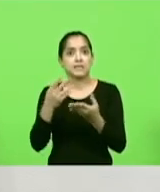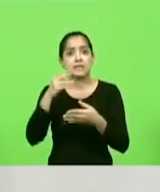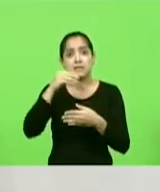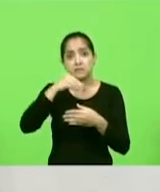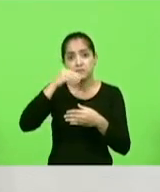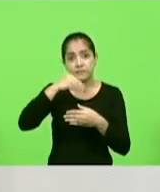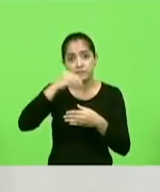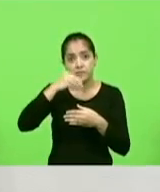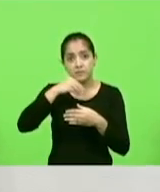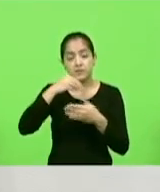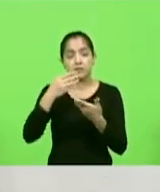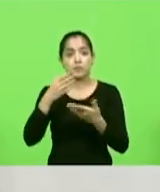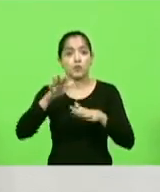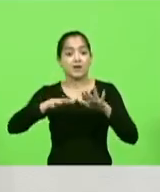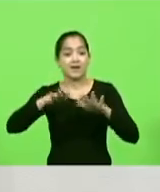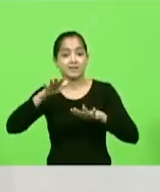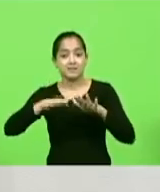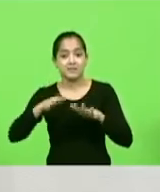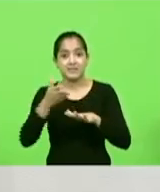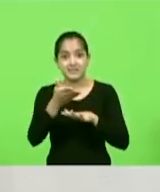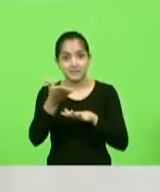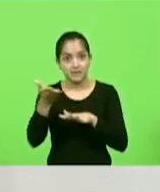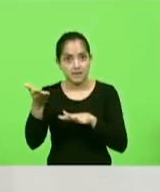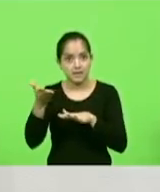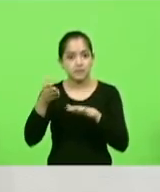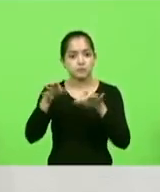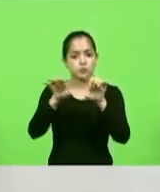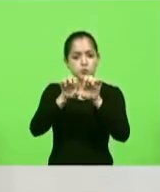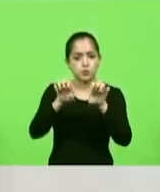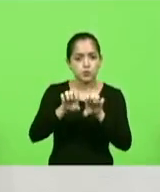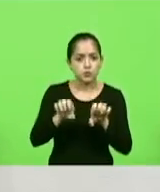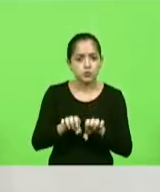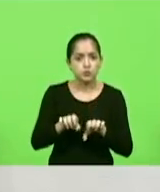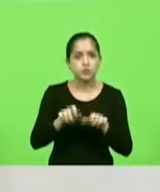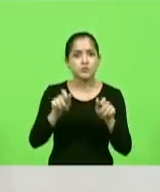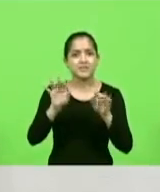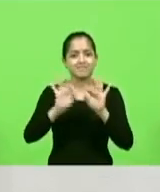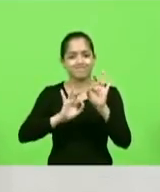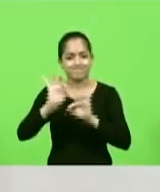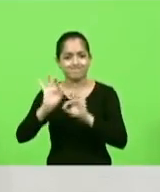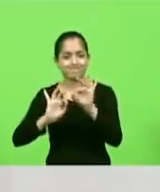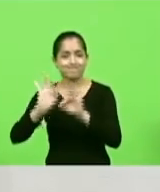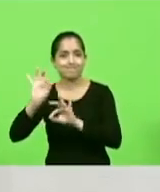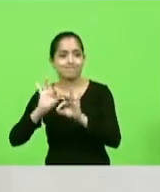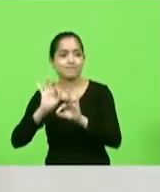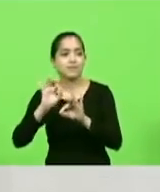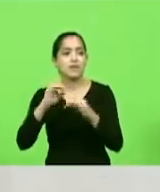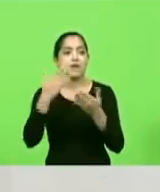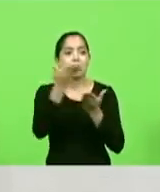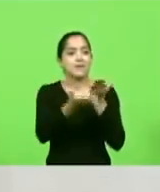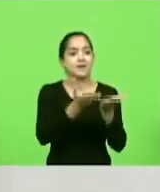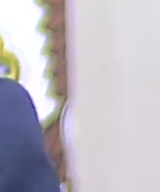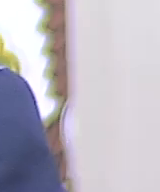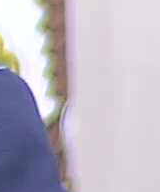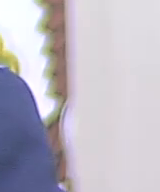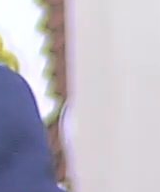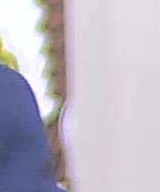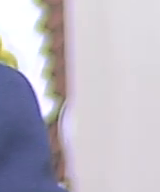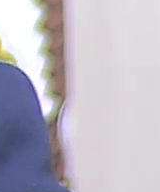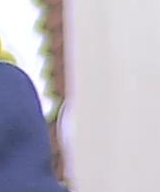muitas vezes eles não têm a estrutura necessária para atender o paciente